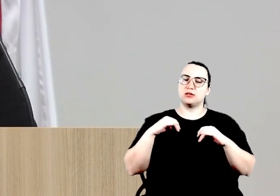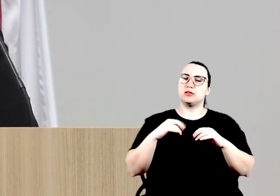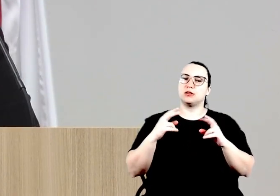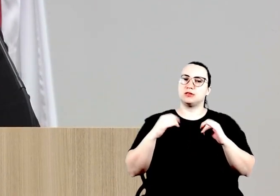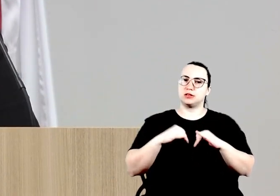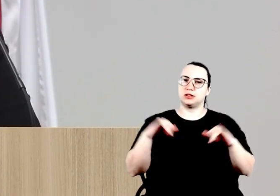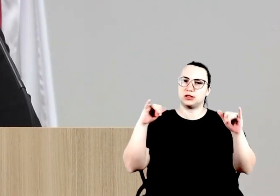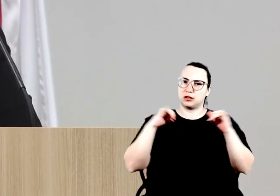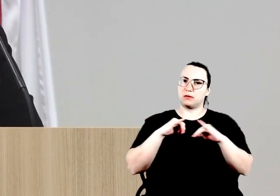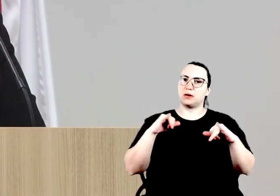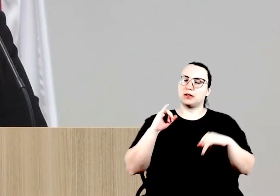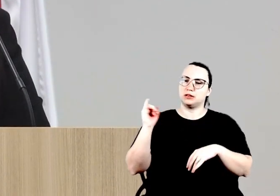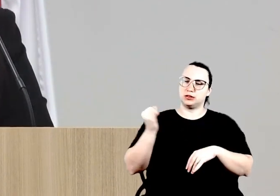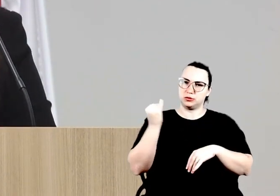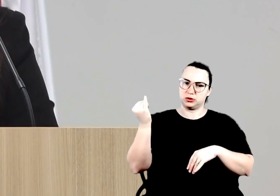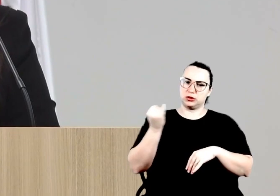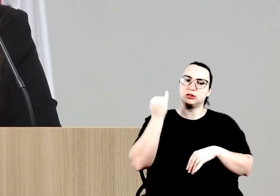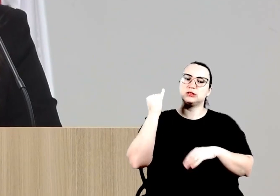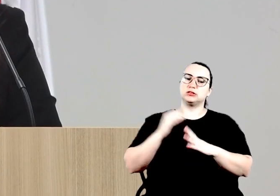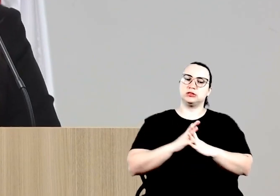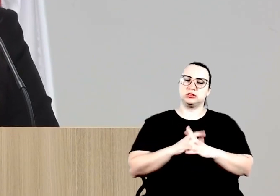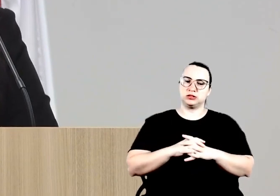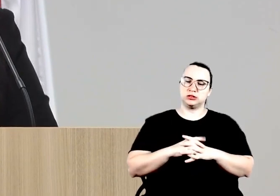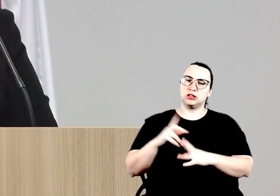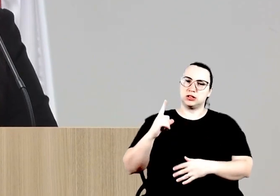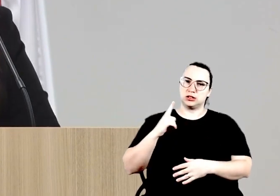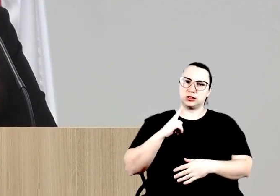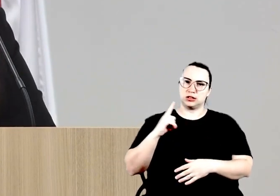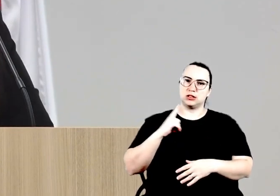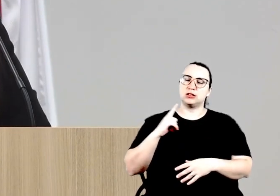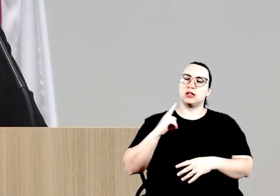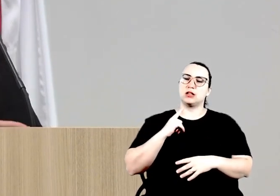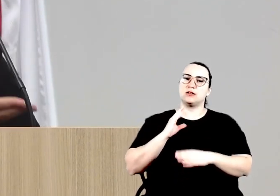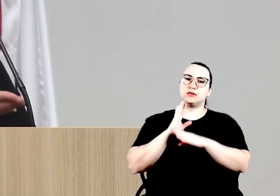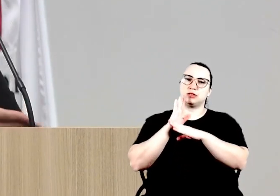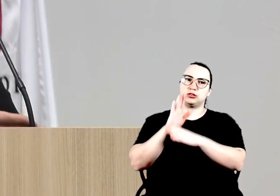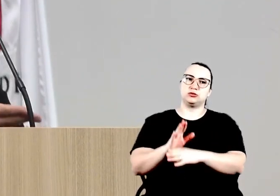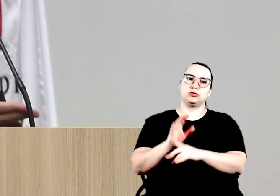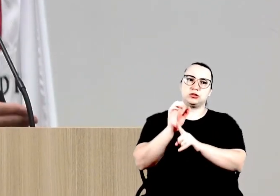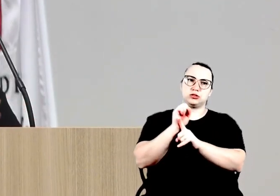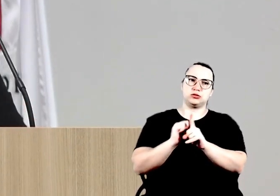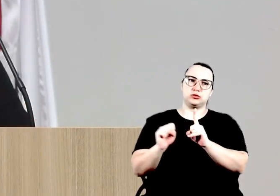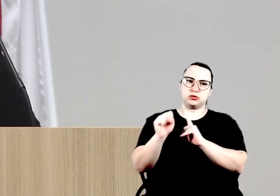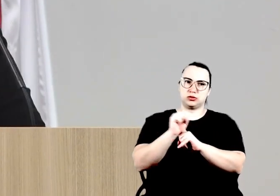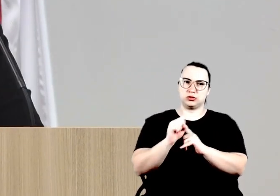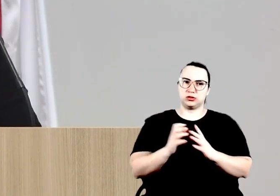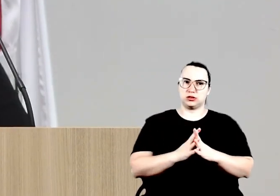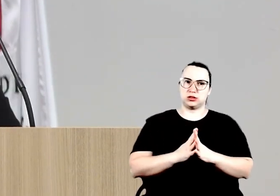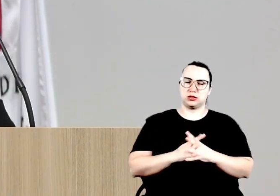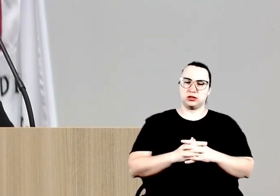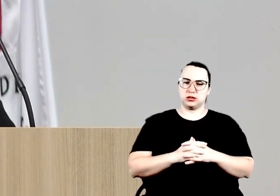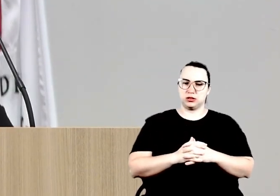expressivas, foram campanhas que tiveram impacto na sociedade. A gente vai...